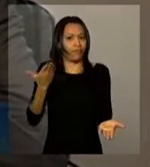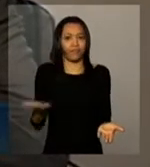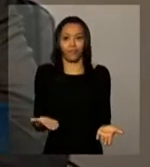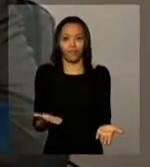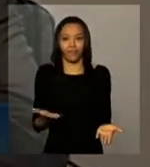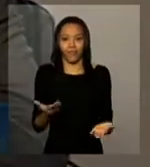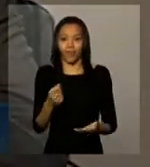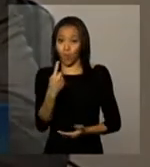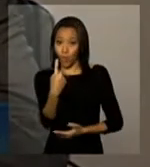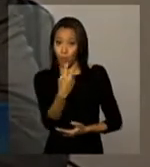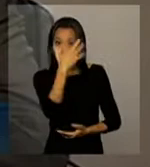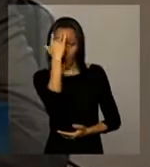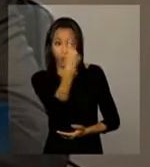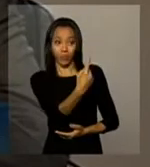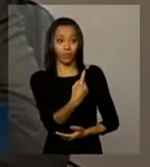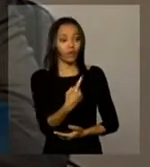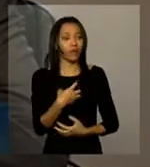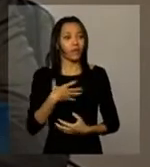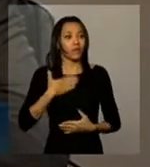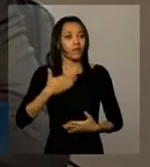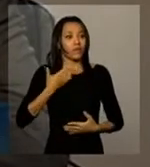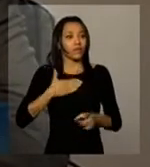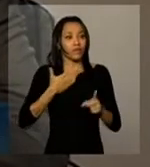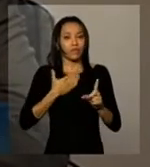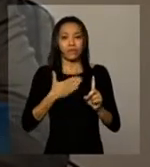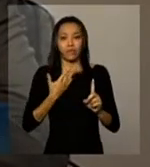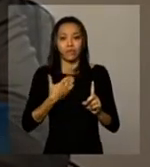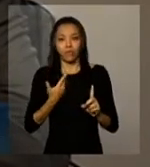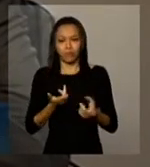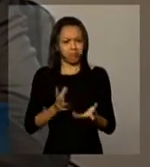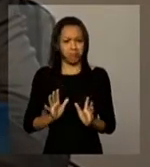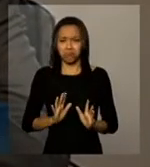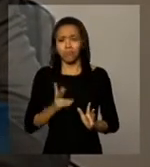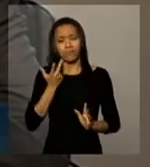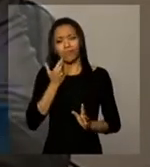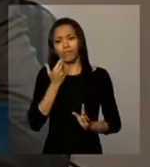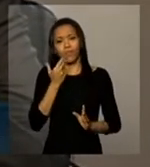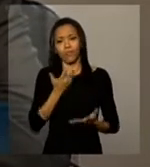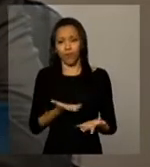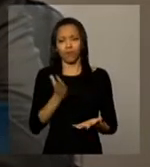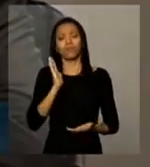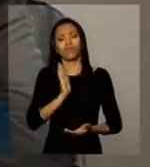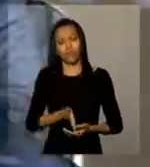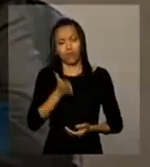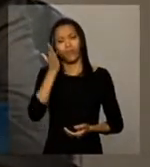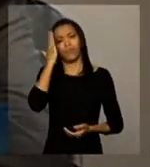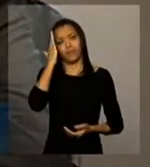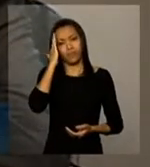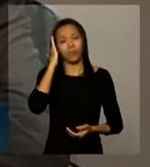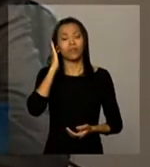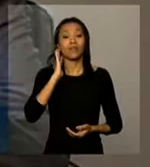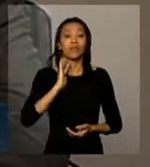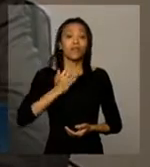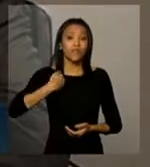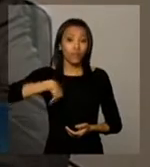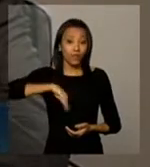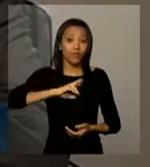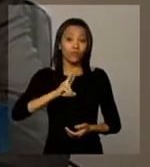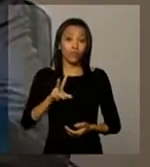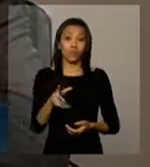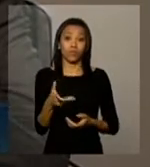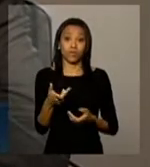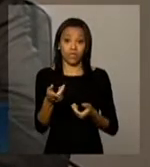se moveu, não tem nenhuma emoção ao saber que nós vamos fazer um superávit